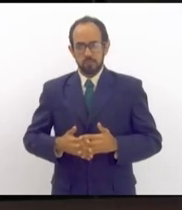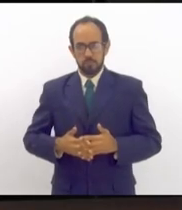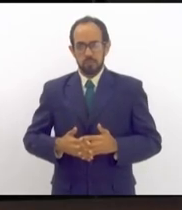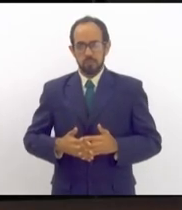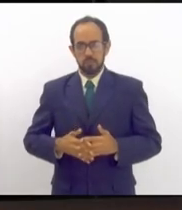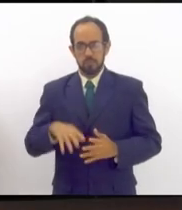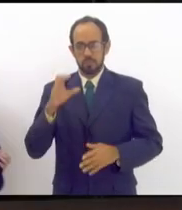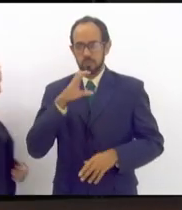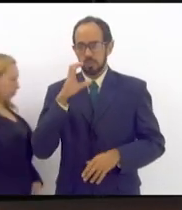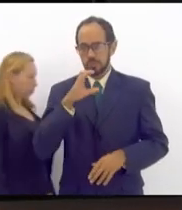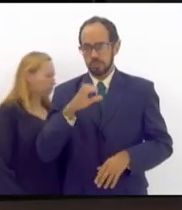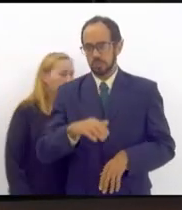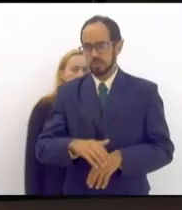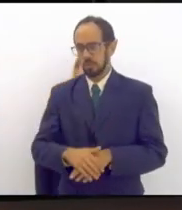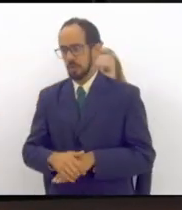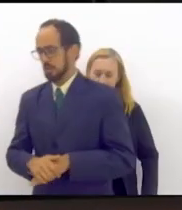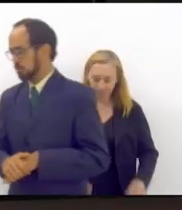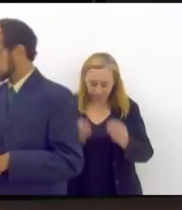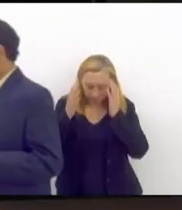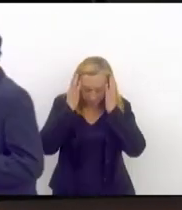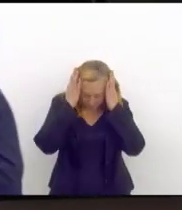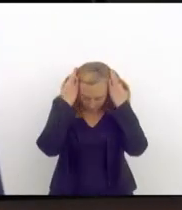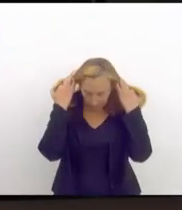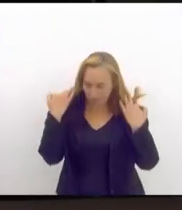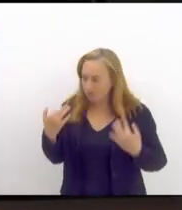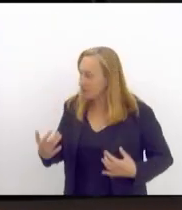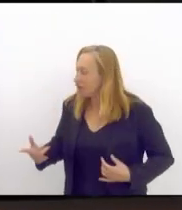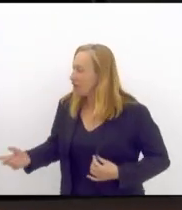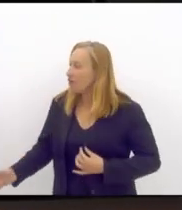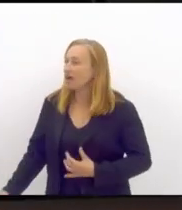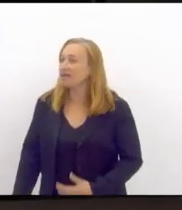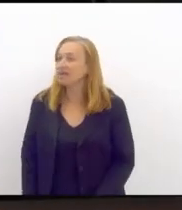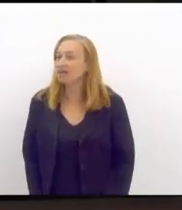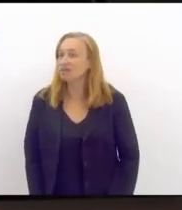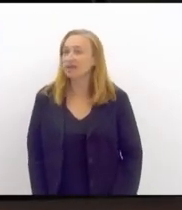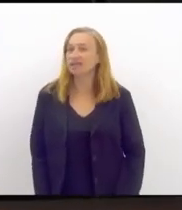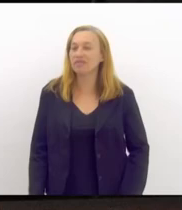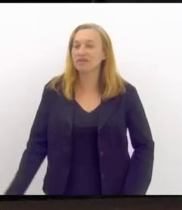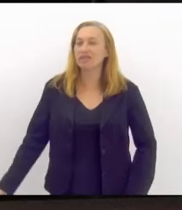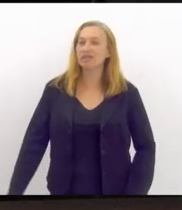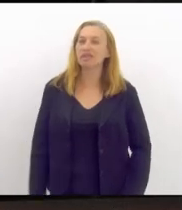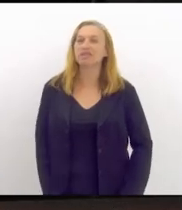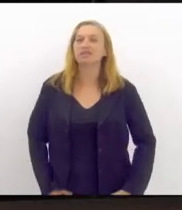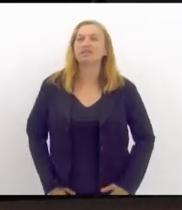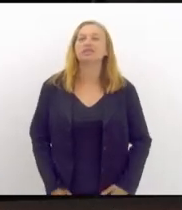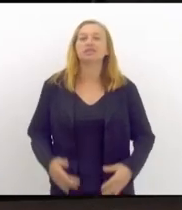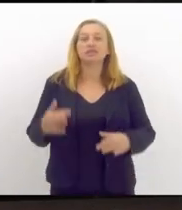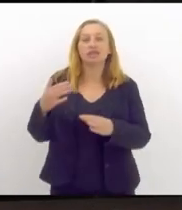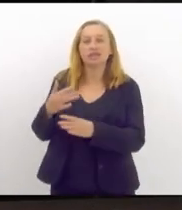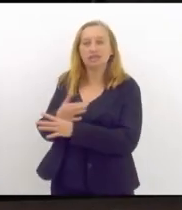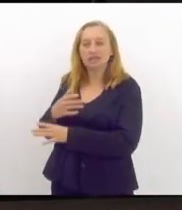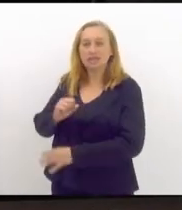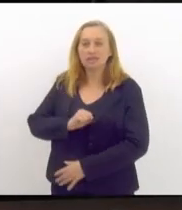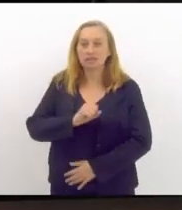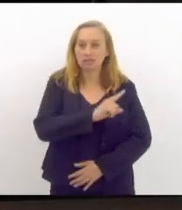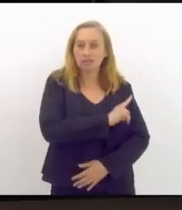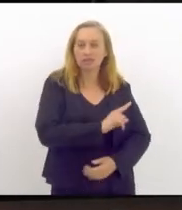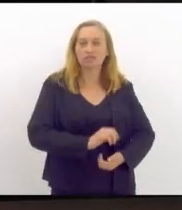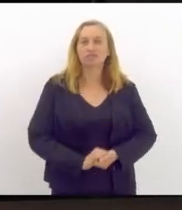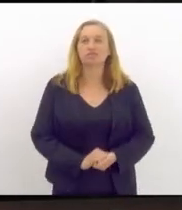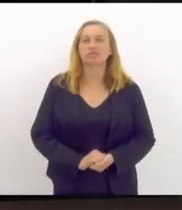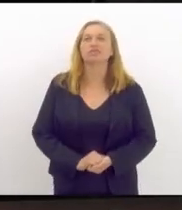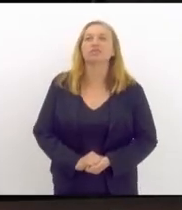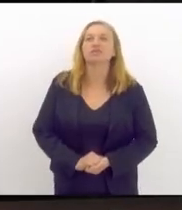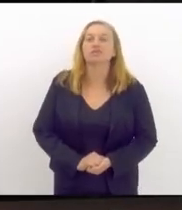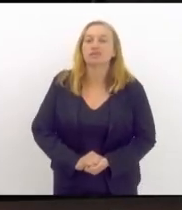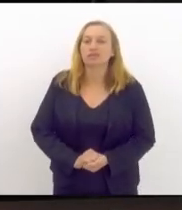de emergência venho falar isso porque a cidade de São Gonçalo é a décima